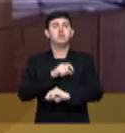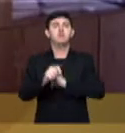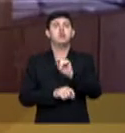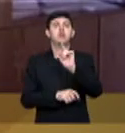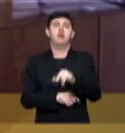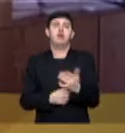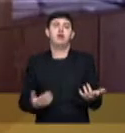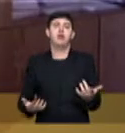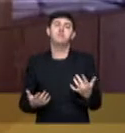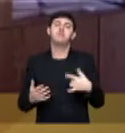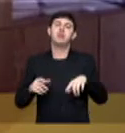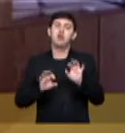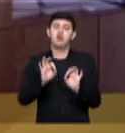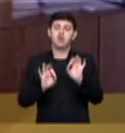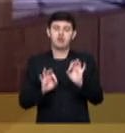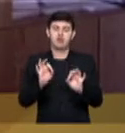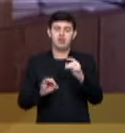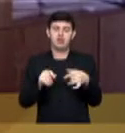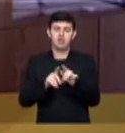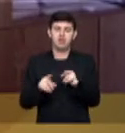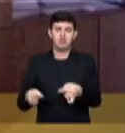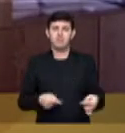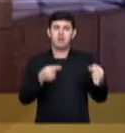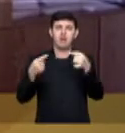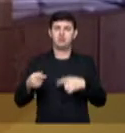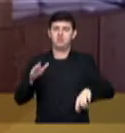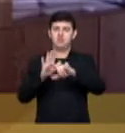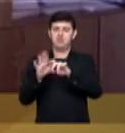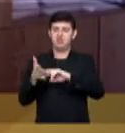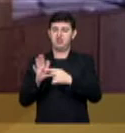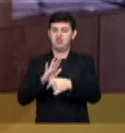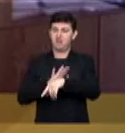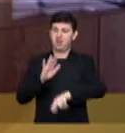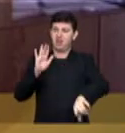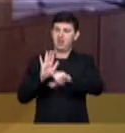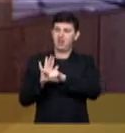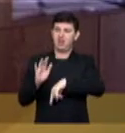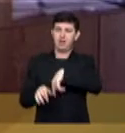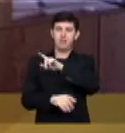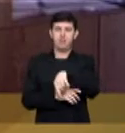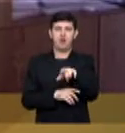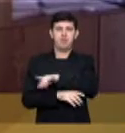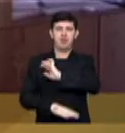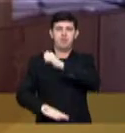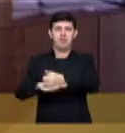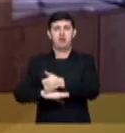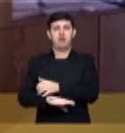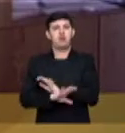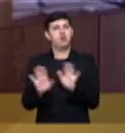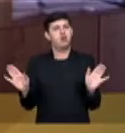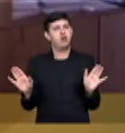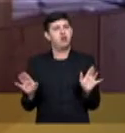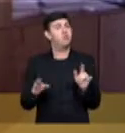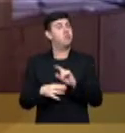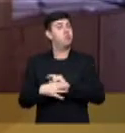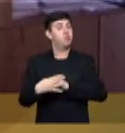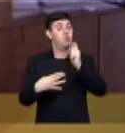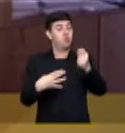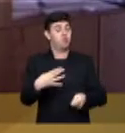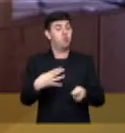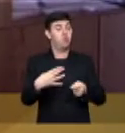legislar sobre a matéria. Ou seja, não é que a norma ela foi revogada. A alegação trazida pelo amicus curiae,